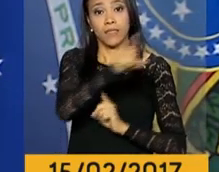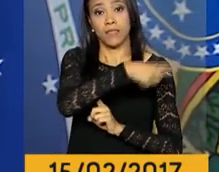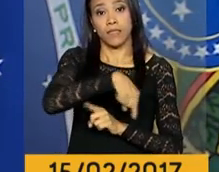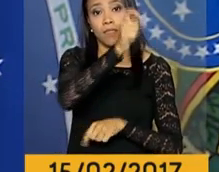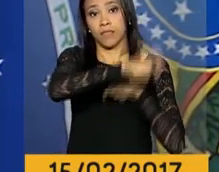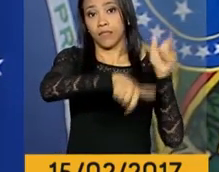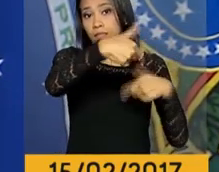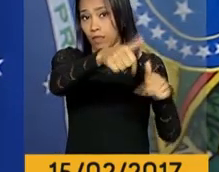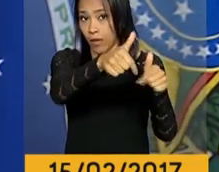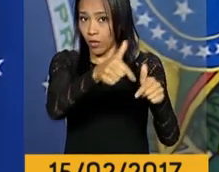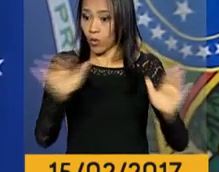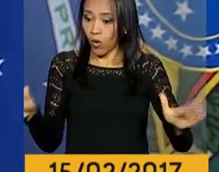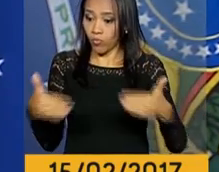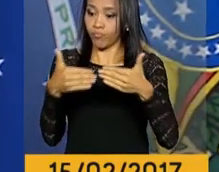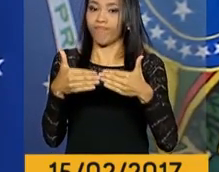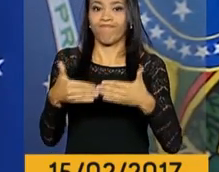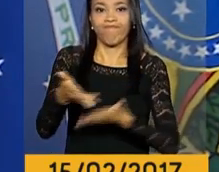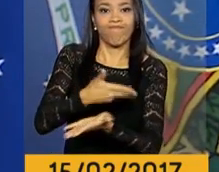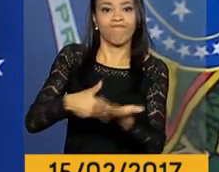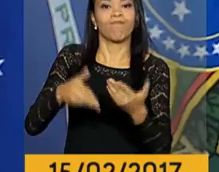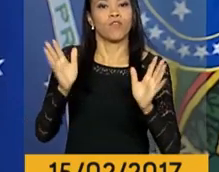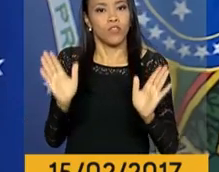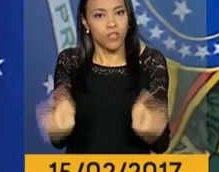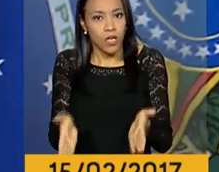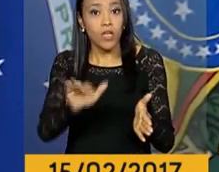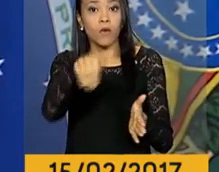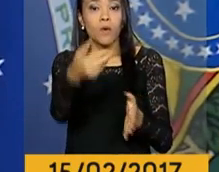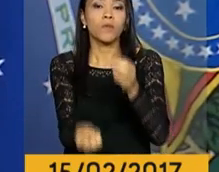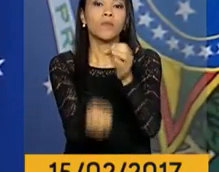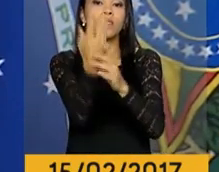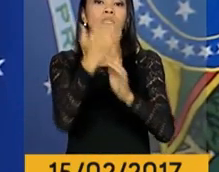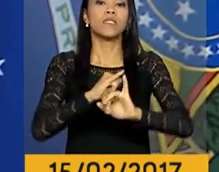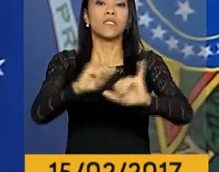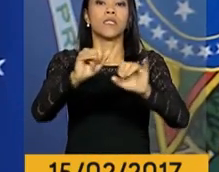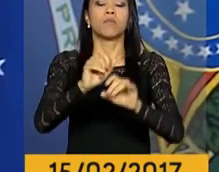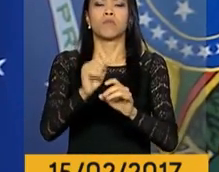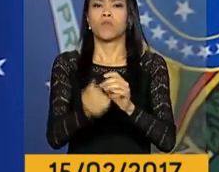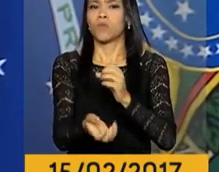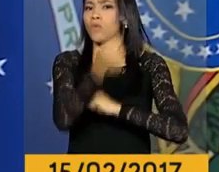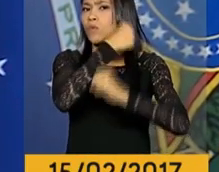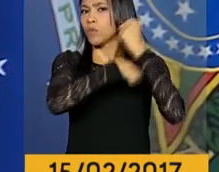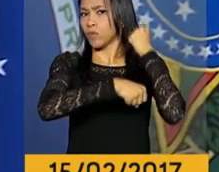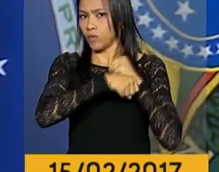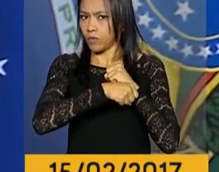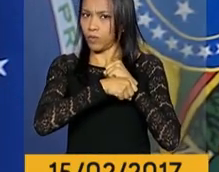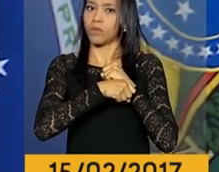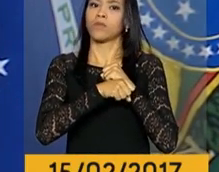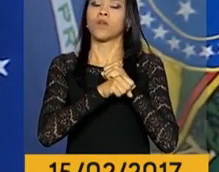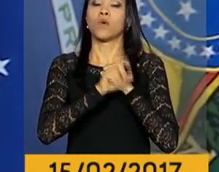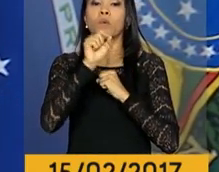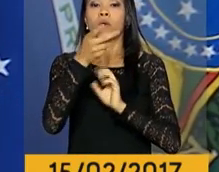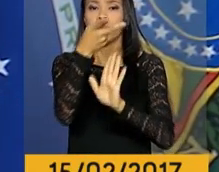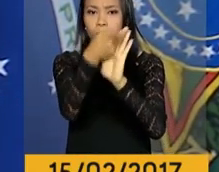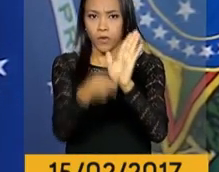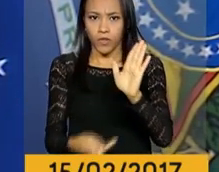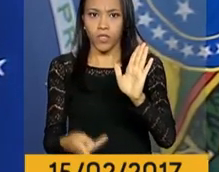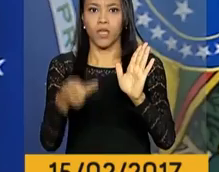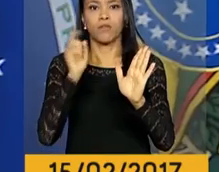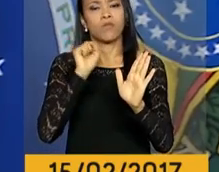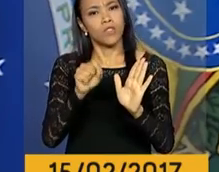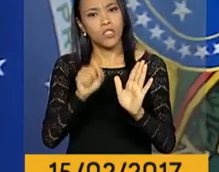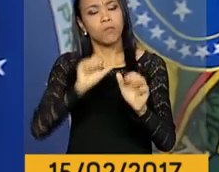Tanto que quando lançamos, não é, senador Fernando Bezerra, quando lançamos no final do ano o projeto eh da da